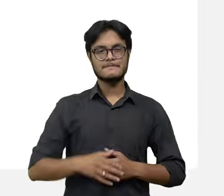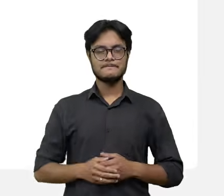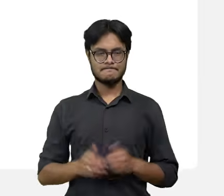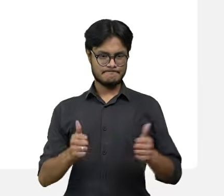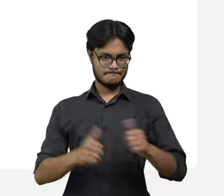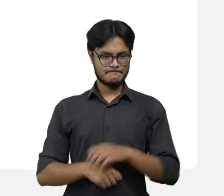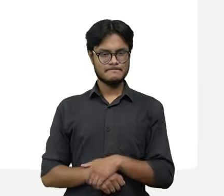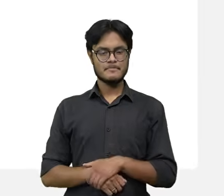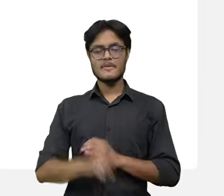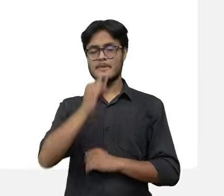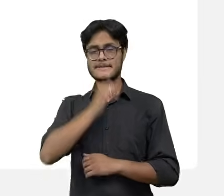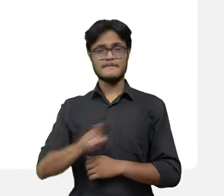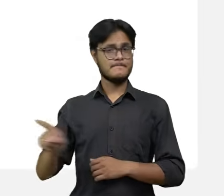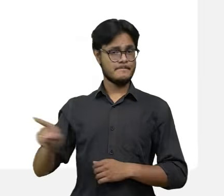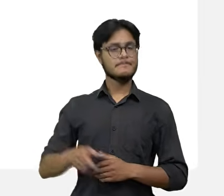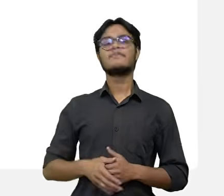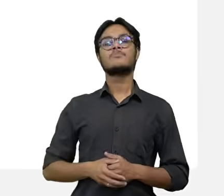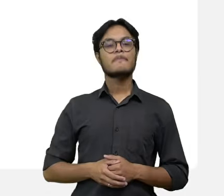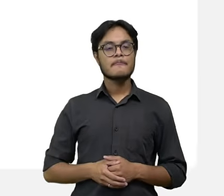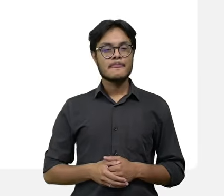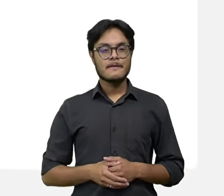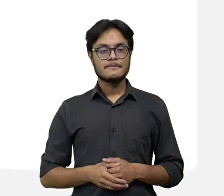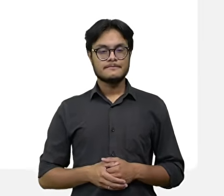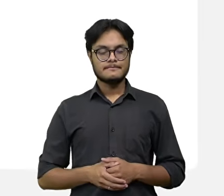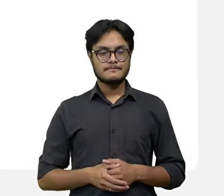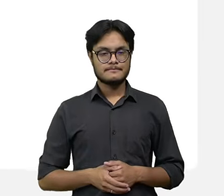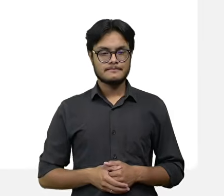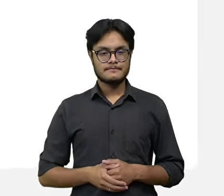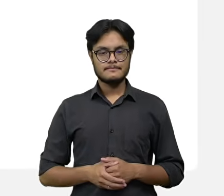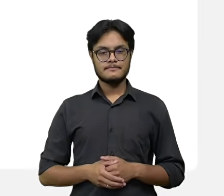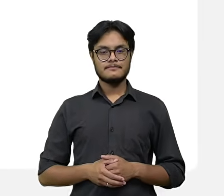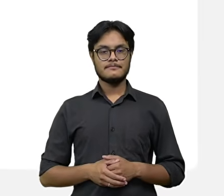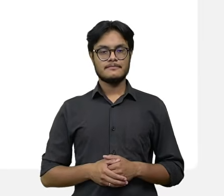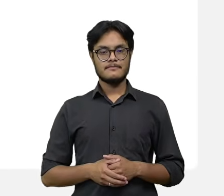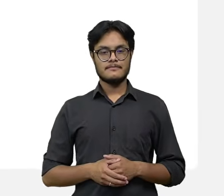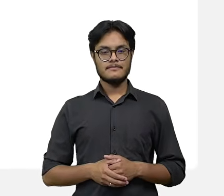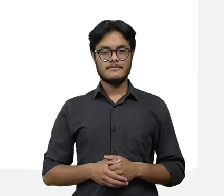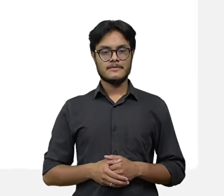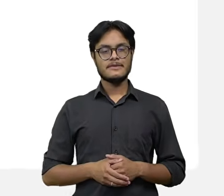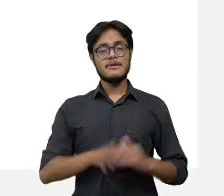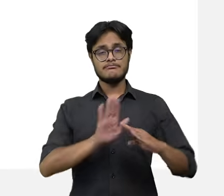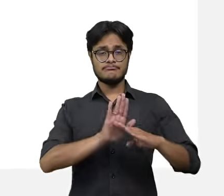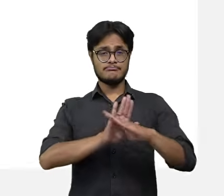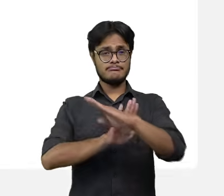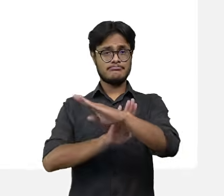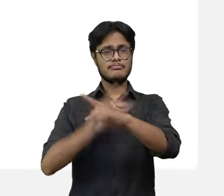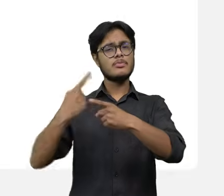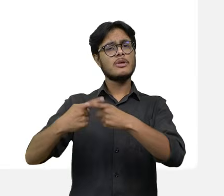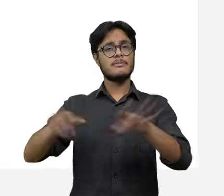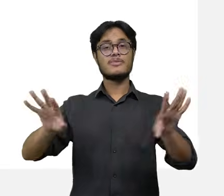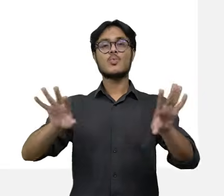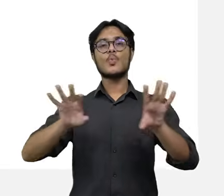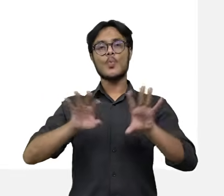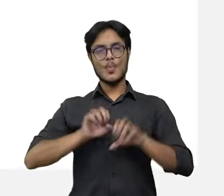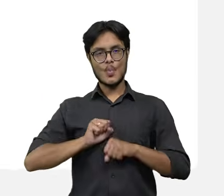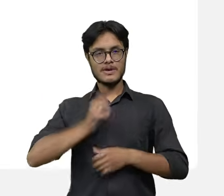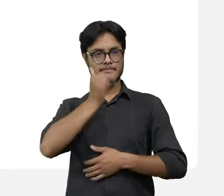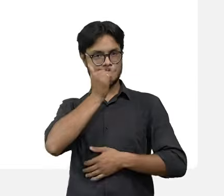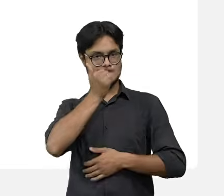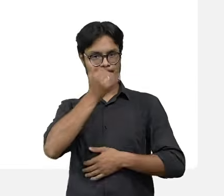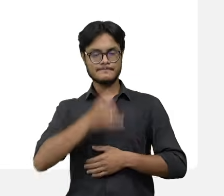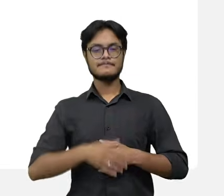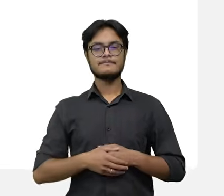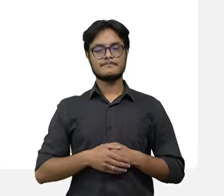aqui. Nós temos aqui o gráfico, ele vai receber, então, portanto, a reta é uma reta o quê?